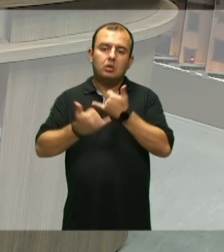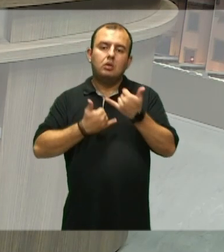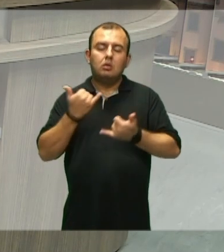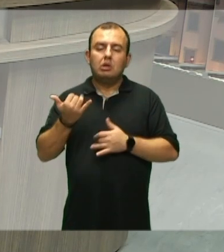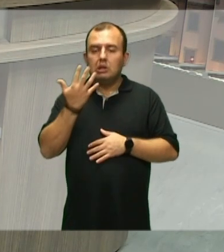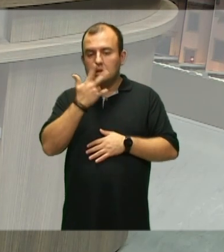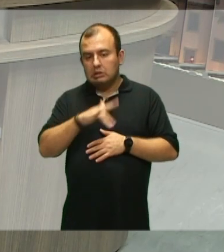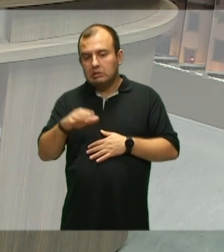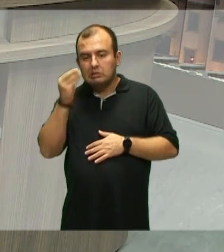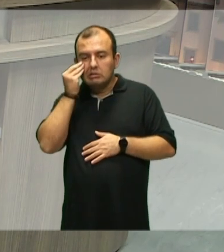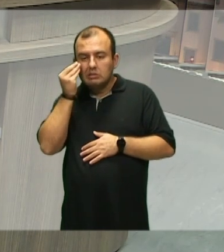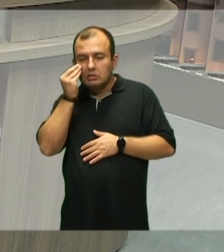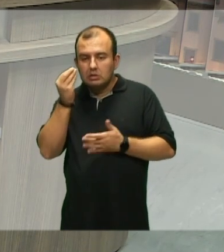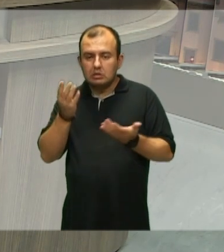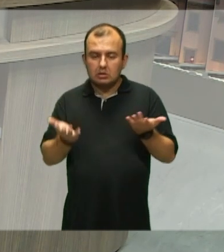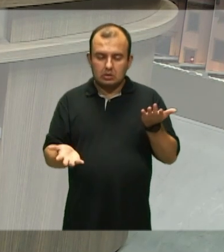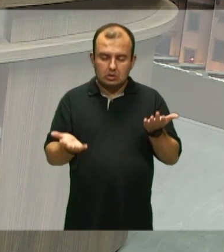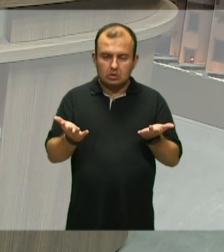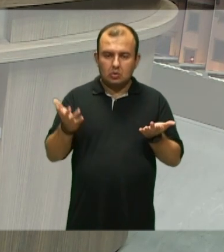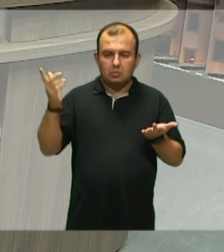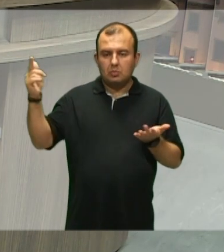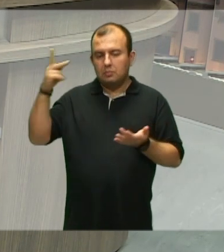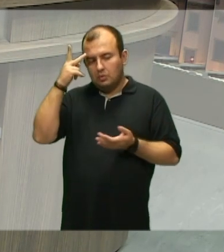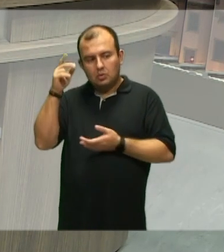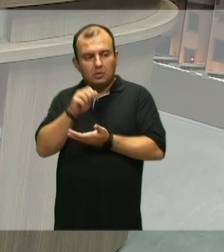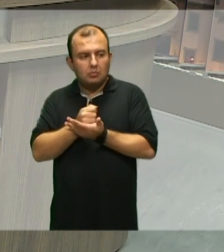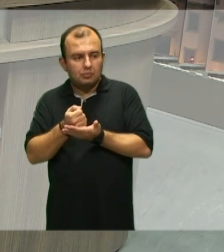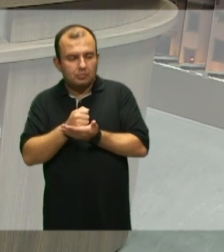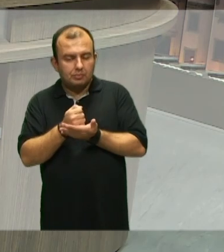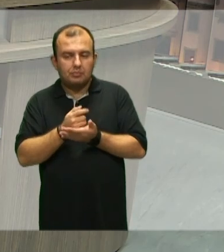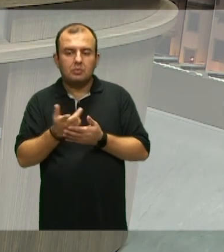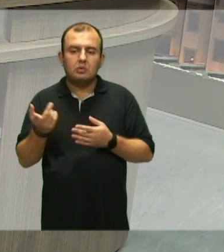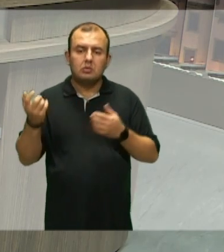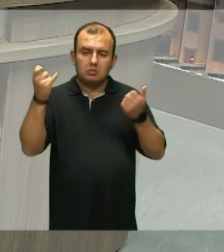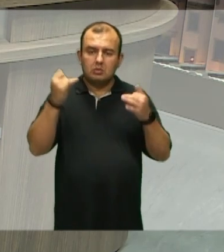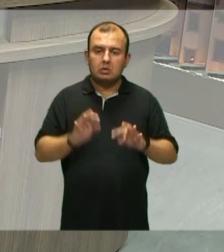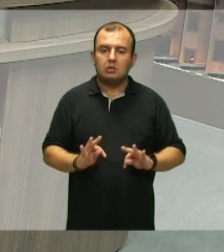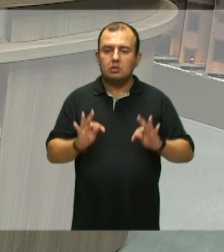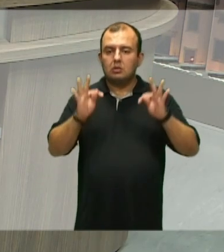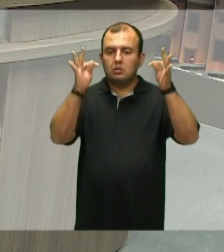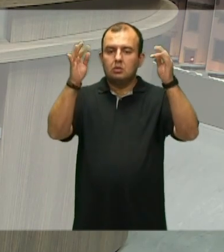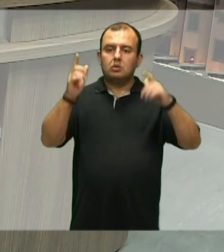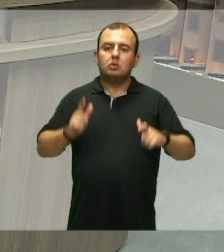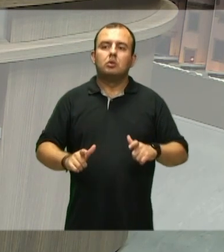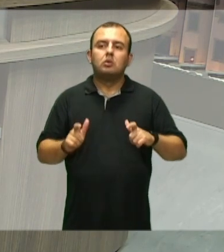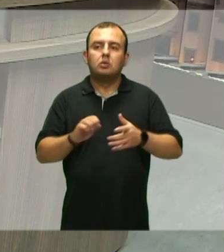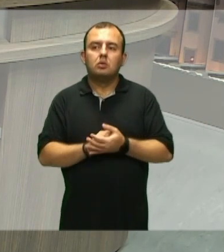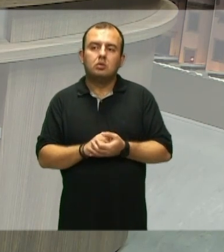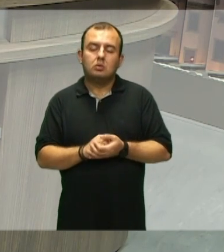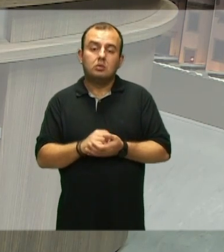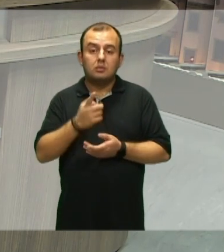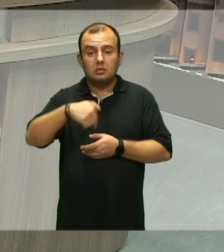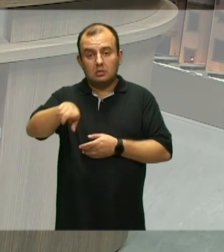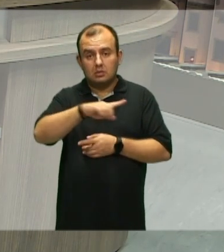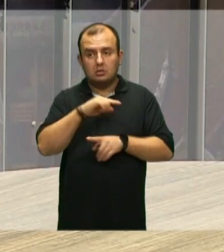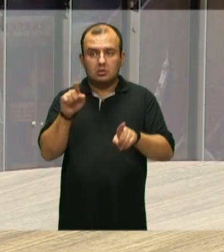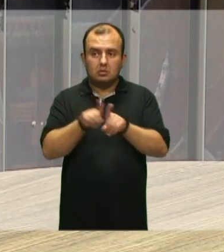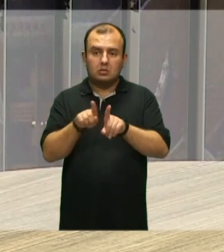traz as crianças para experimentar um pouco disso, explica para eles um pouco da tecnologia da situação, né? Para eles